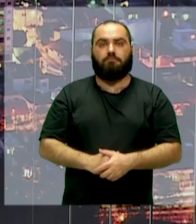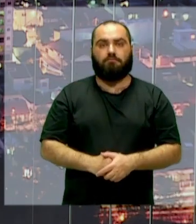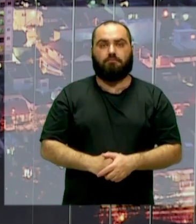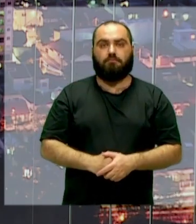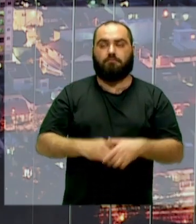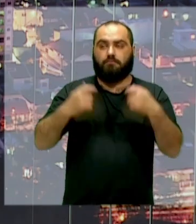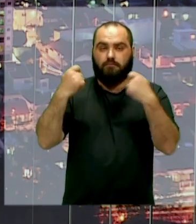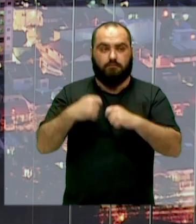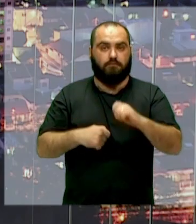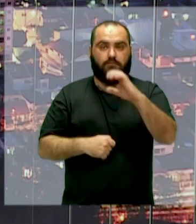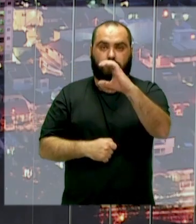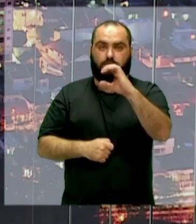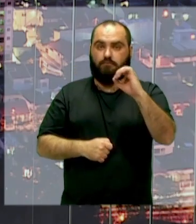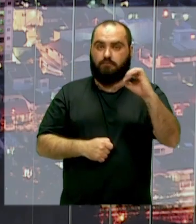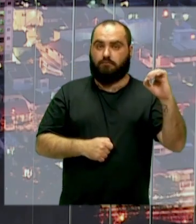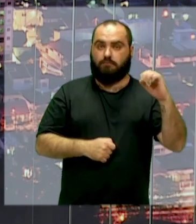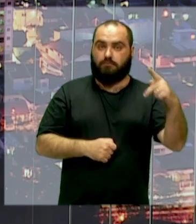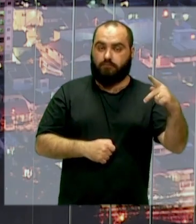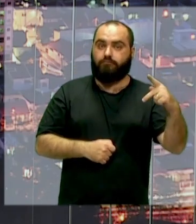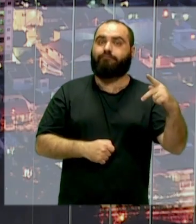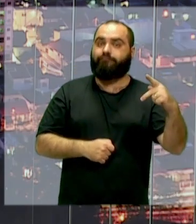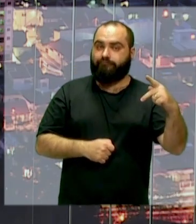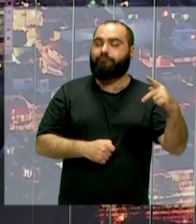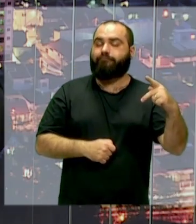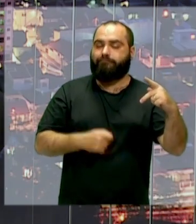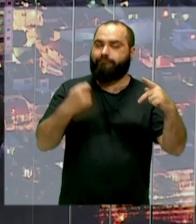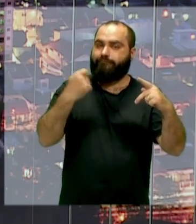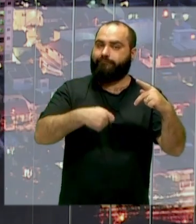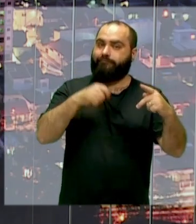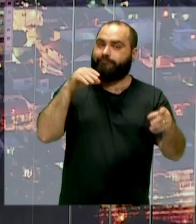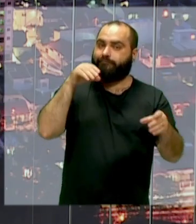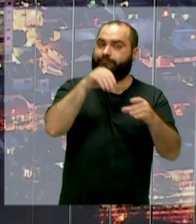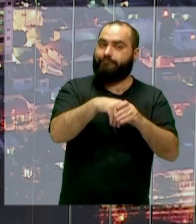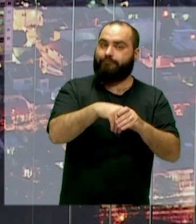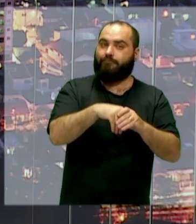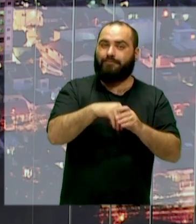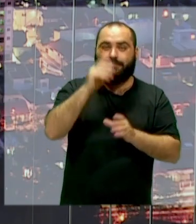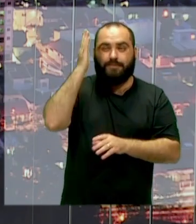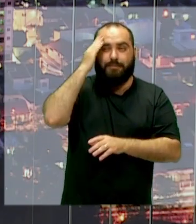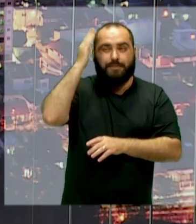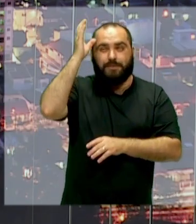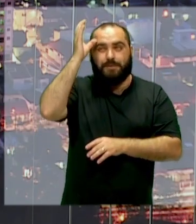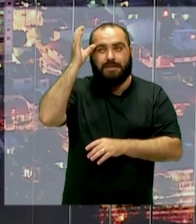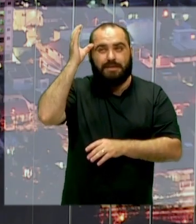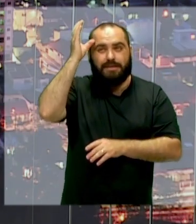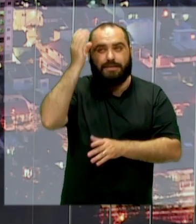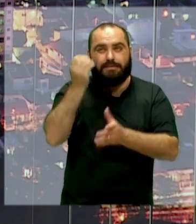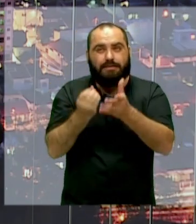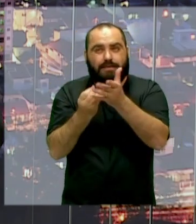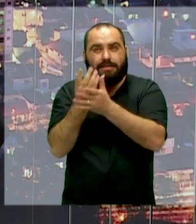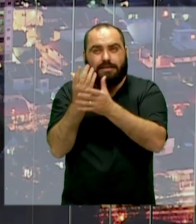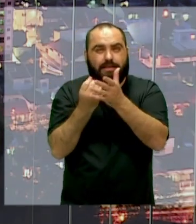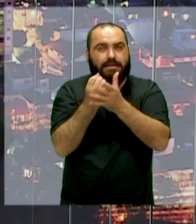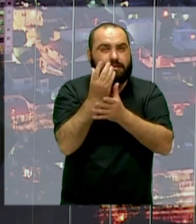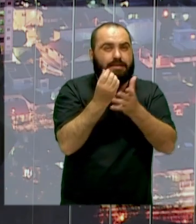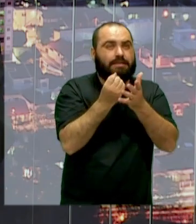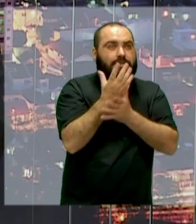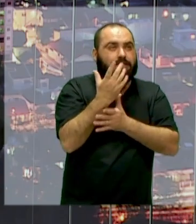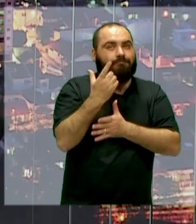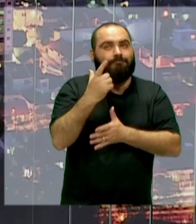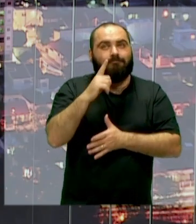cooperativa de reciclagem quer dizer a aquela criação de consciência que poderia Advir ou que deveria